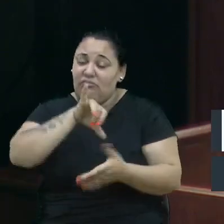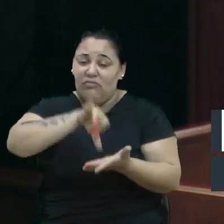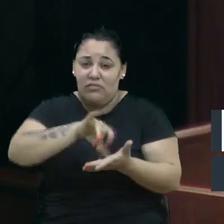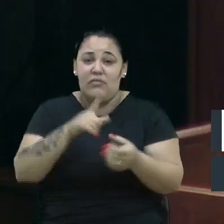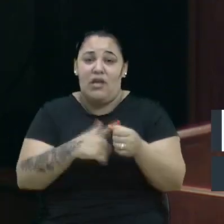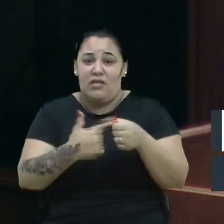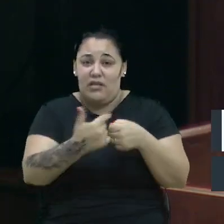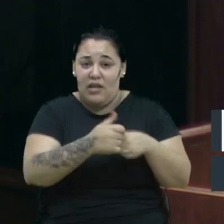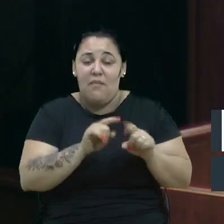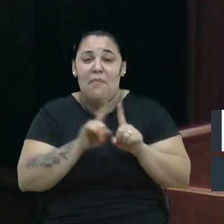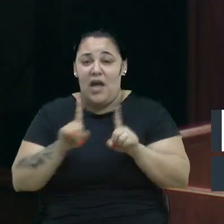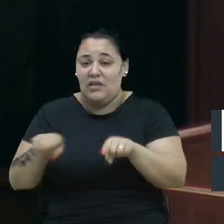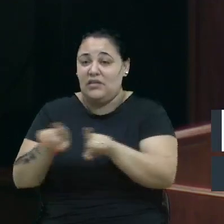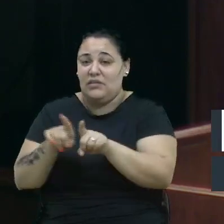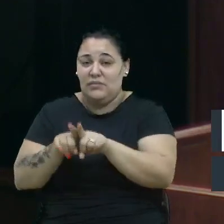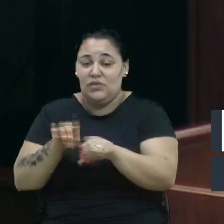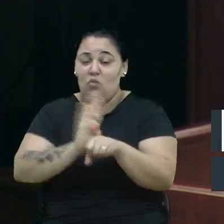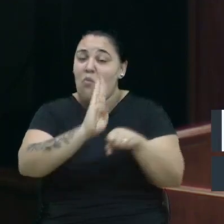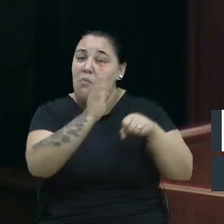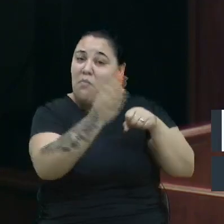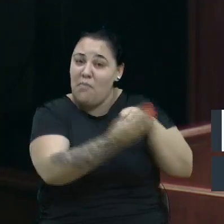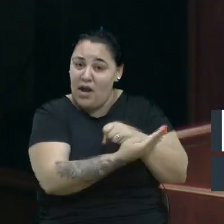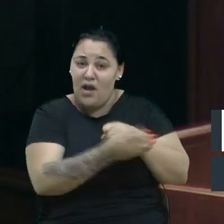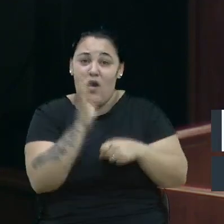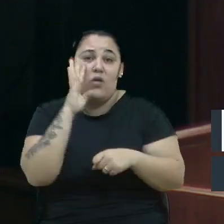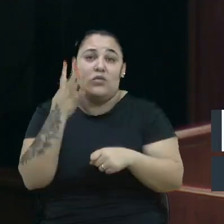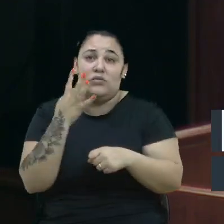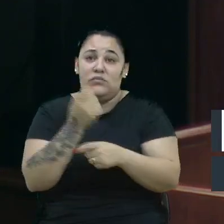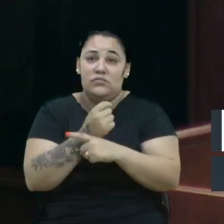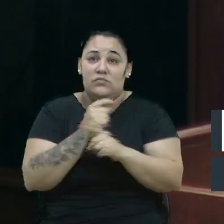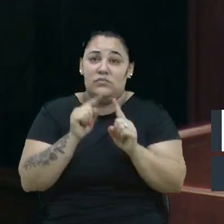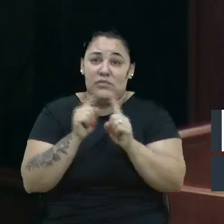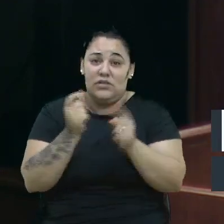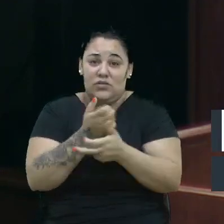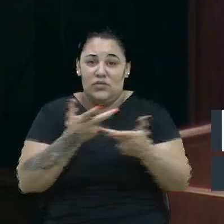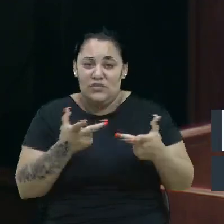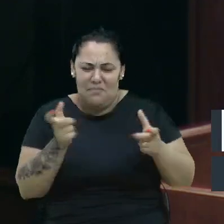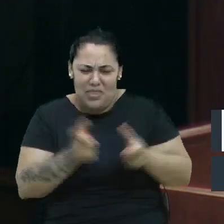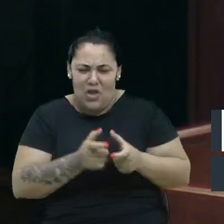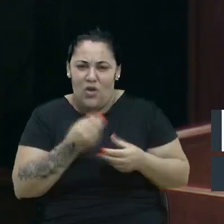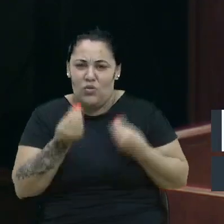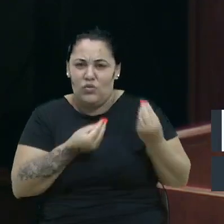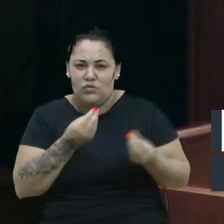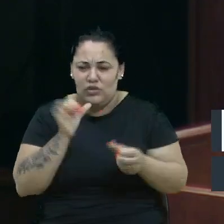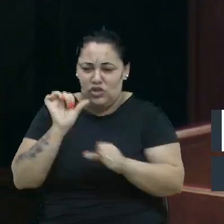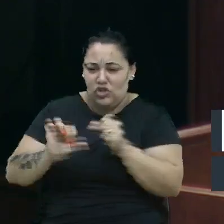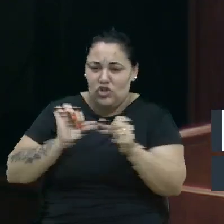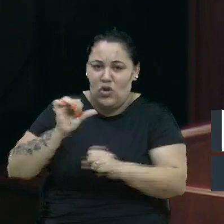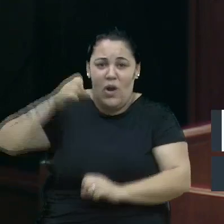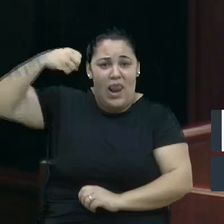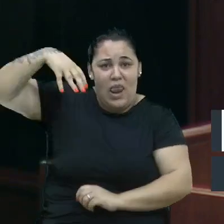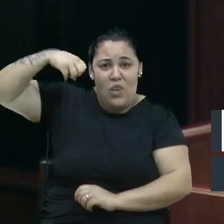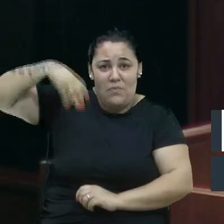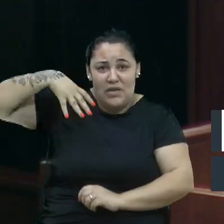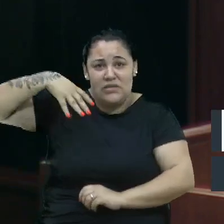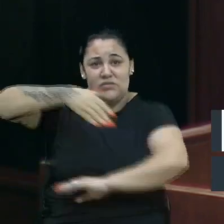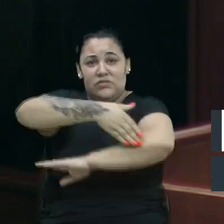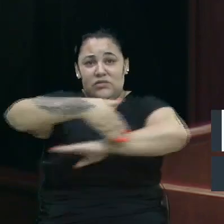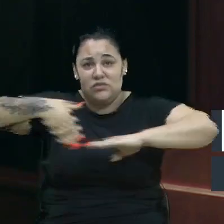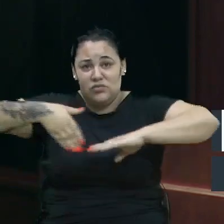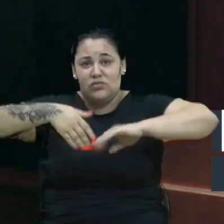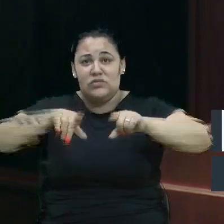são presentes nos nossos bairros, mas coisas menores, como a questão das trocas das lâmpadas, a questão